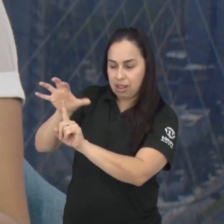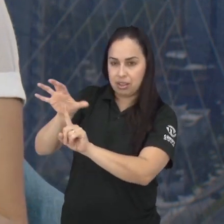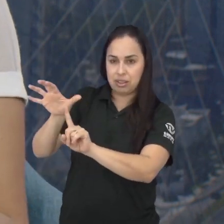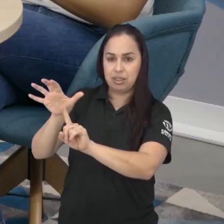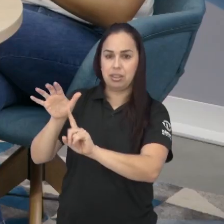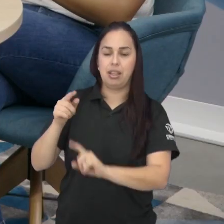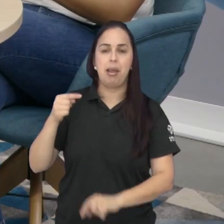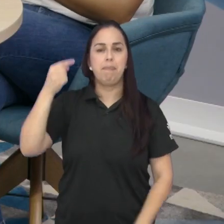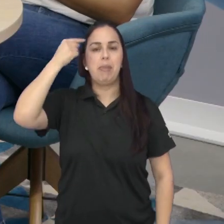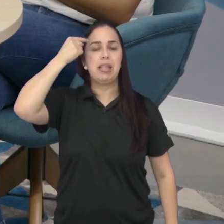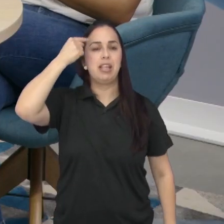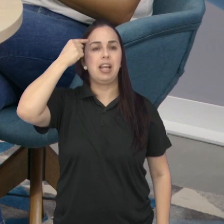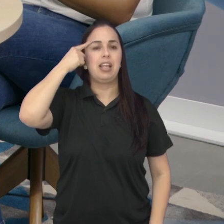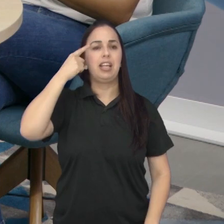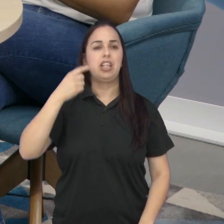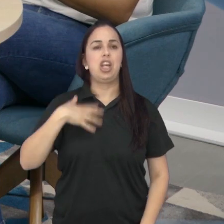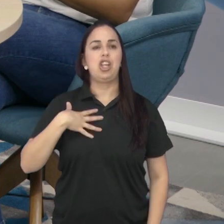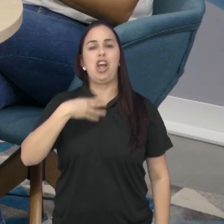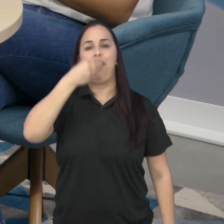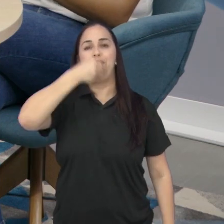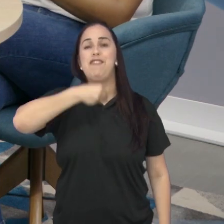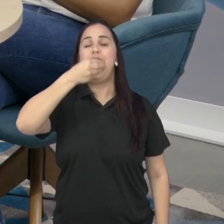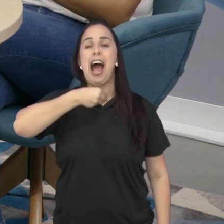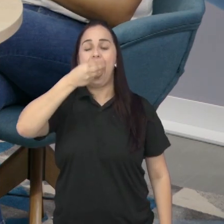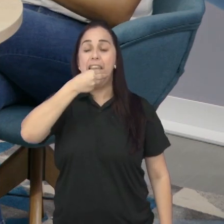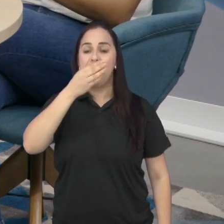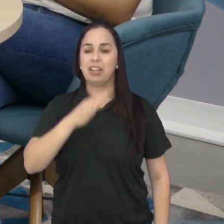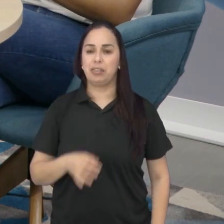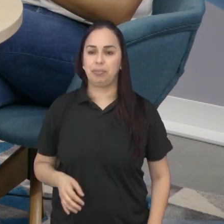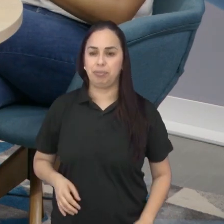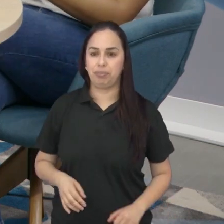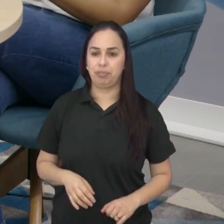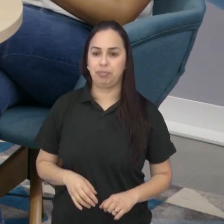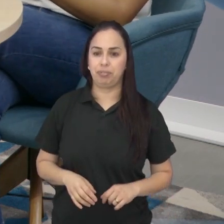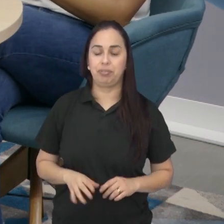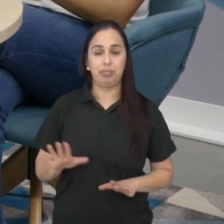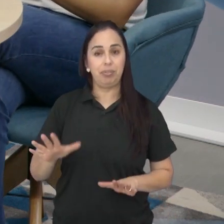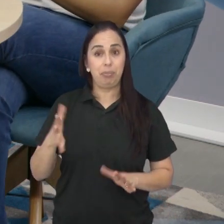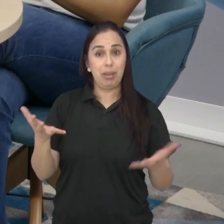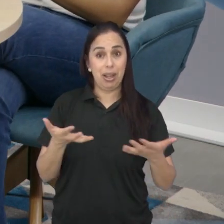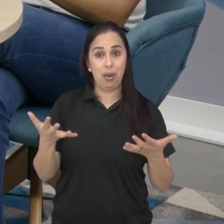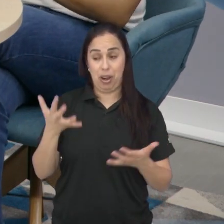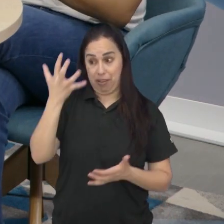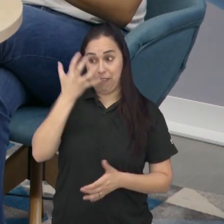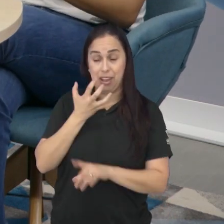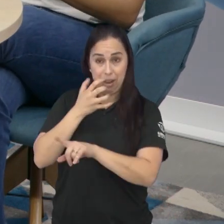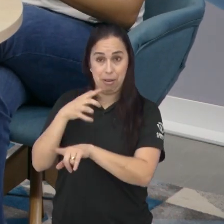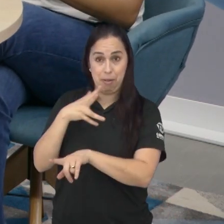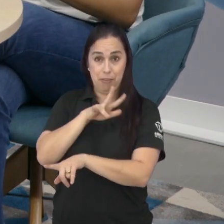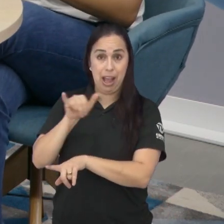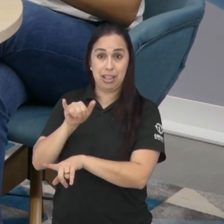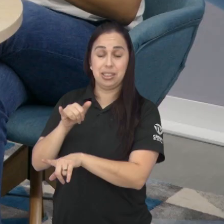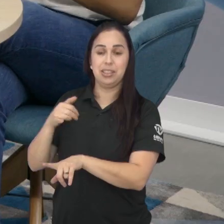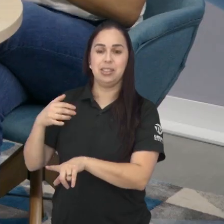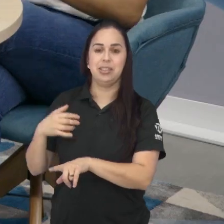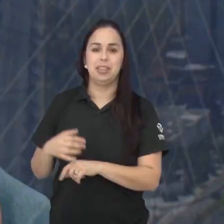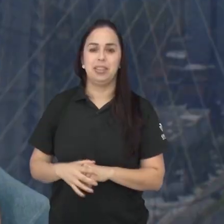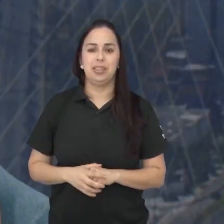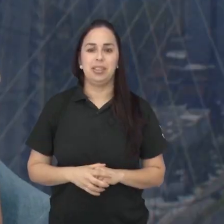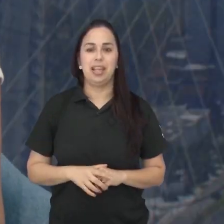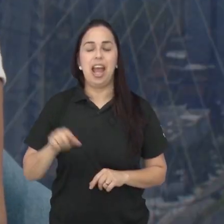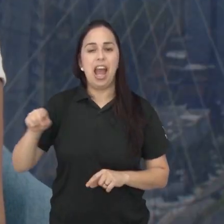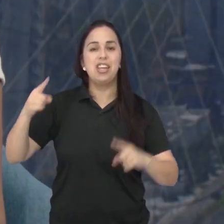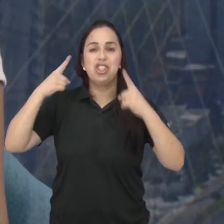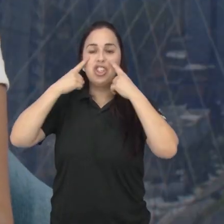lado mais fraco da força, que é como somos tratadas, né? Porque ele vai ficar bravo comigo agora, porque ele chora mais do que Casos